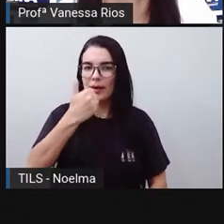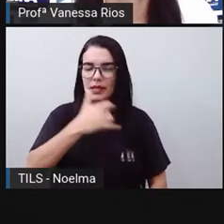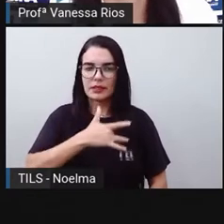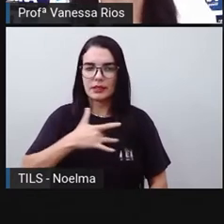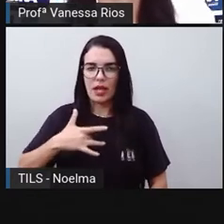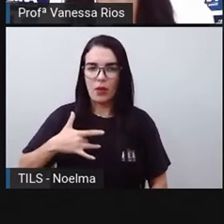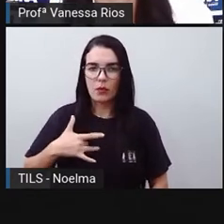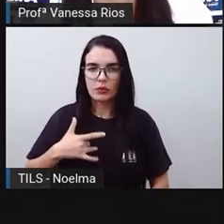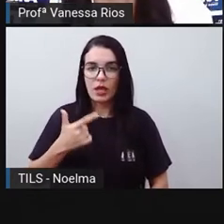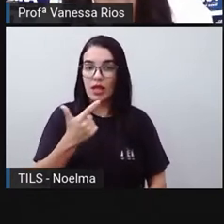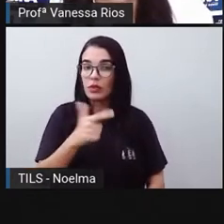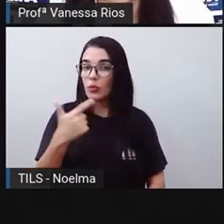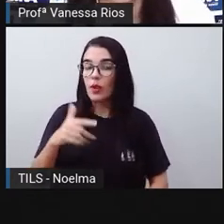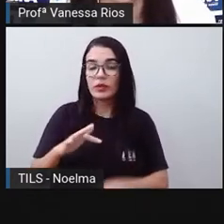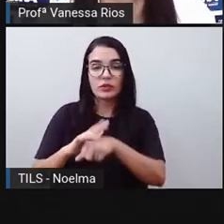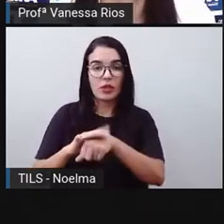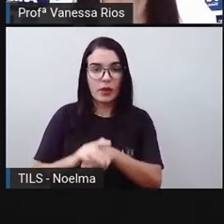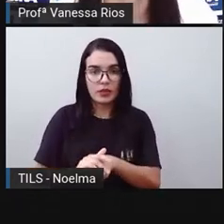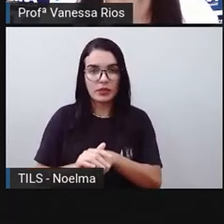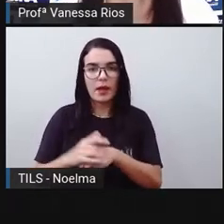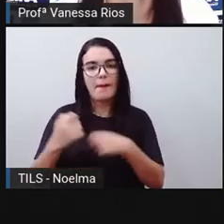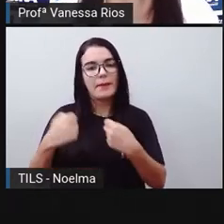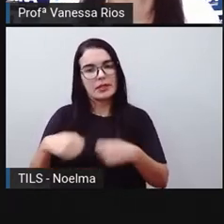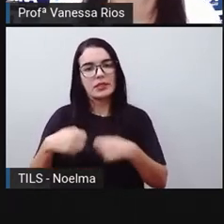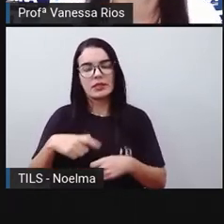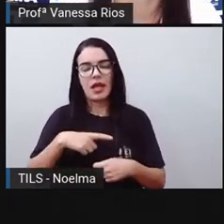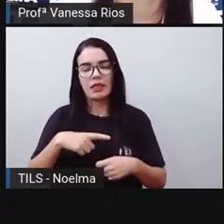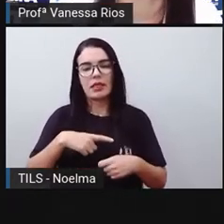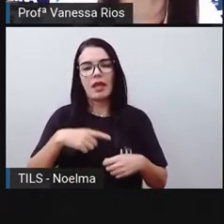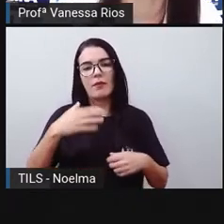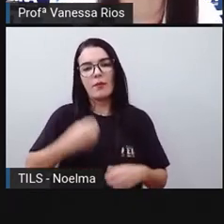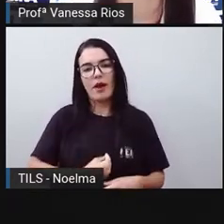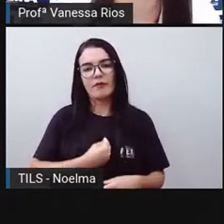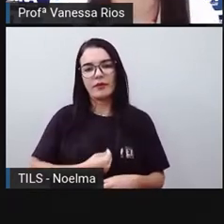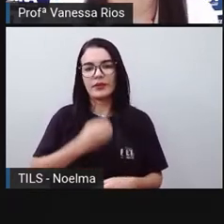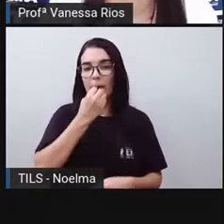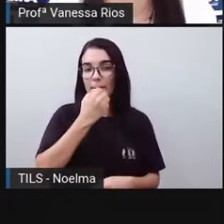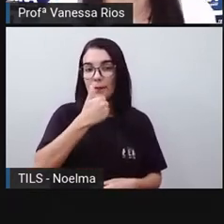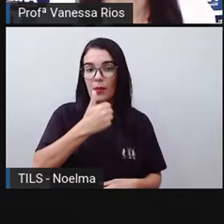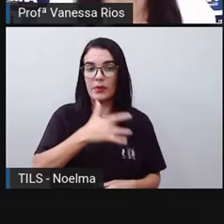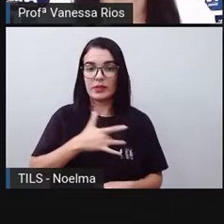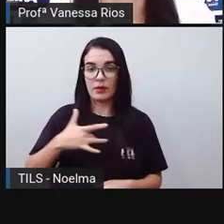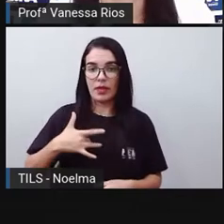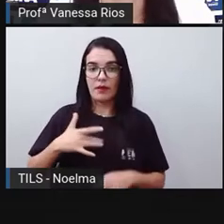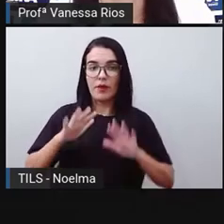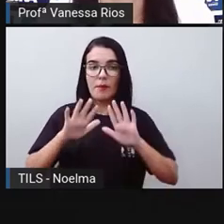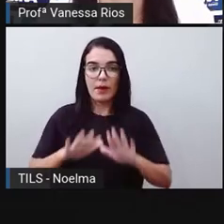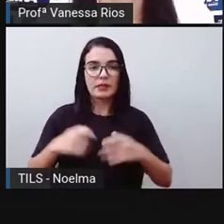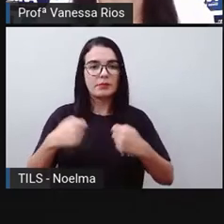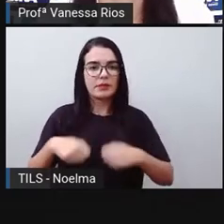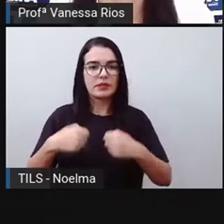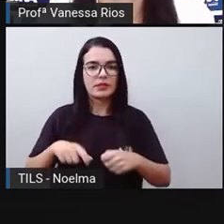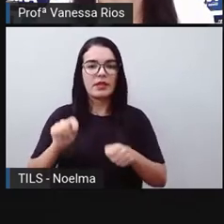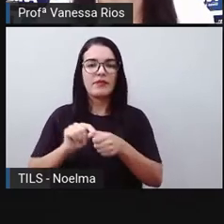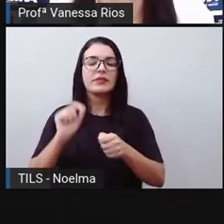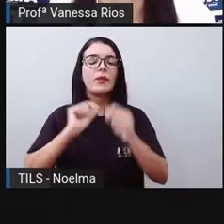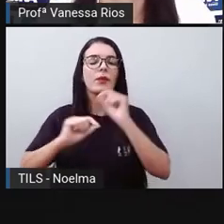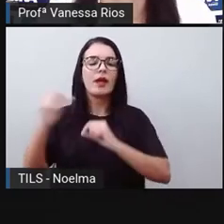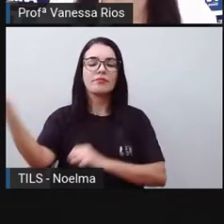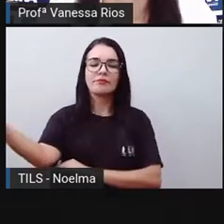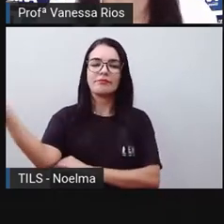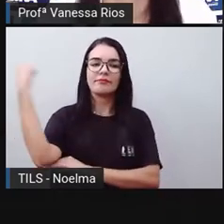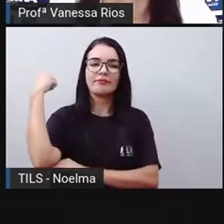também, né? Para levar uma vida saudável, geralmente as pessoas se alimentam bem e junto com a boa alimentação,